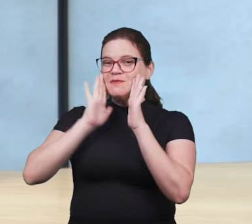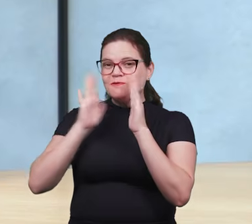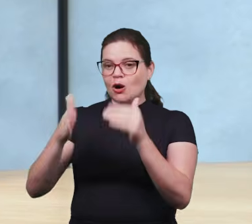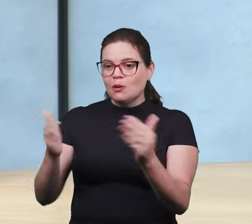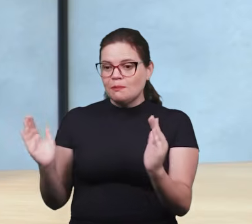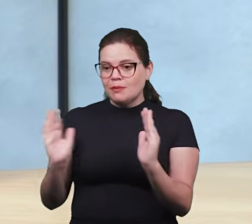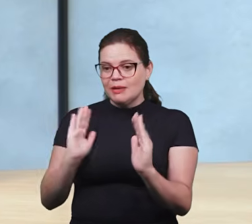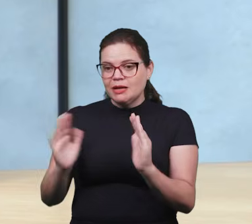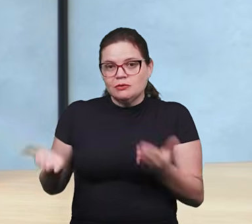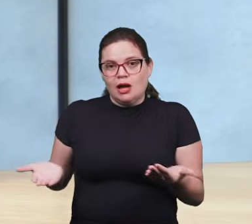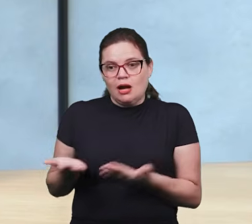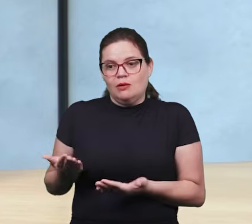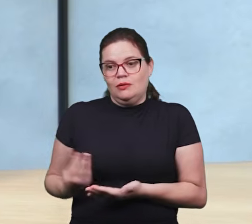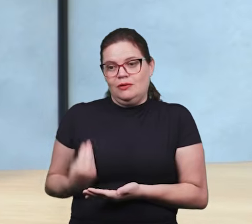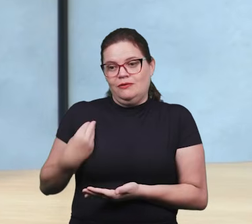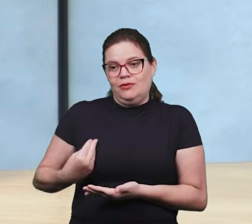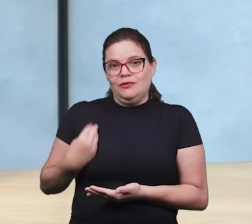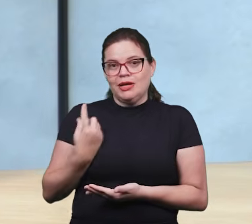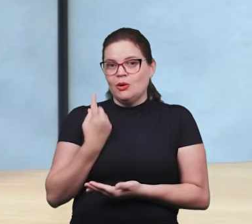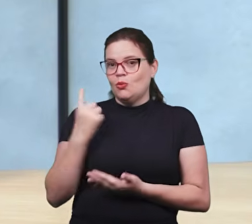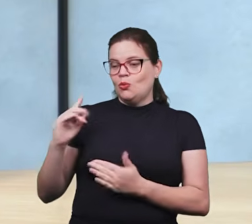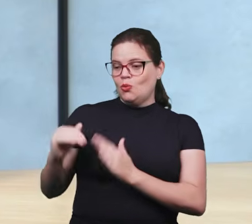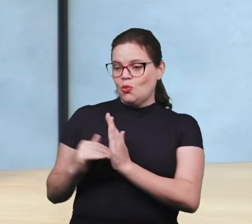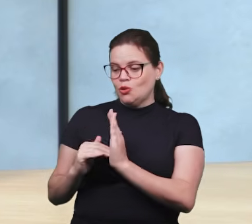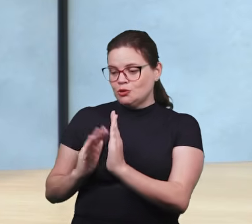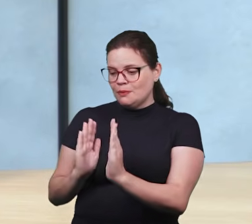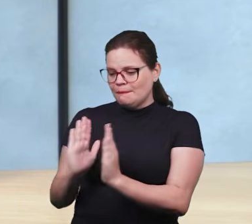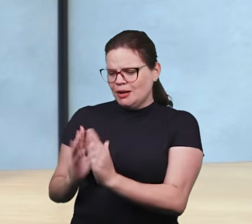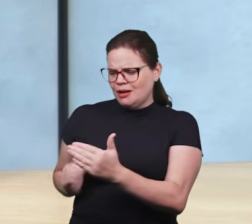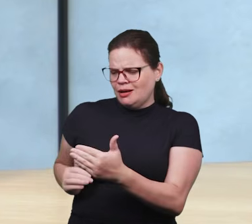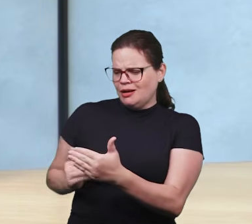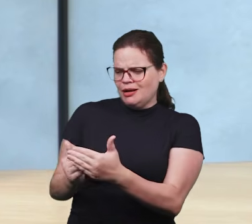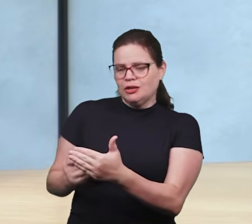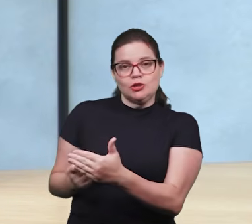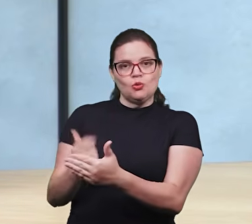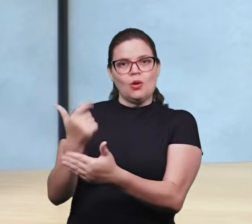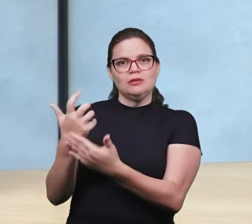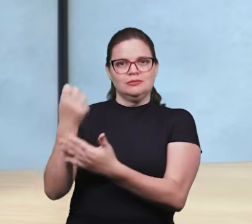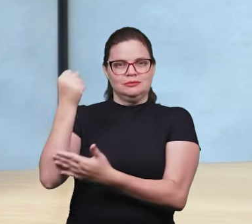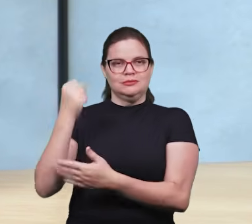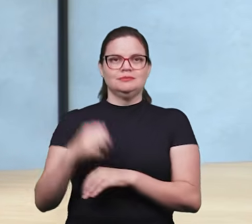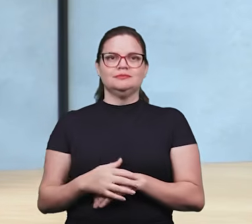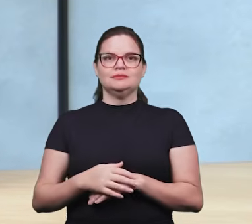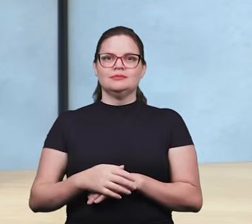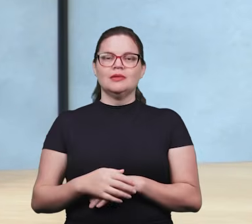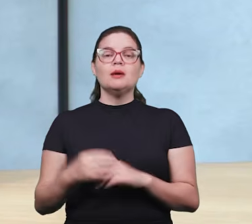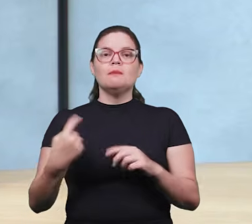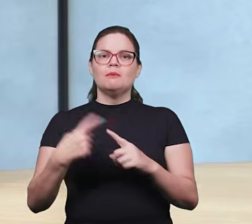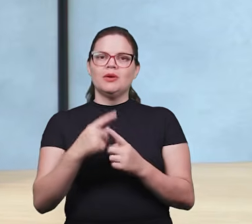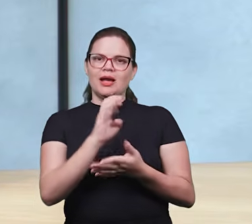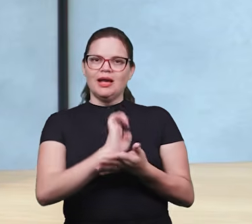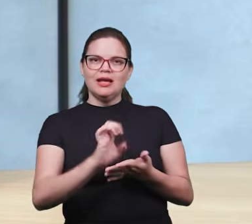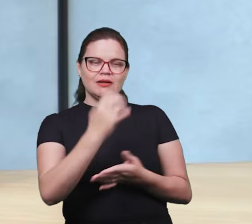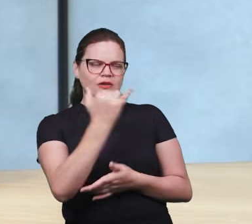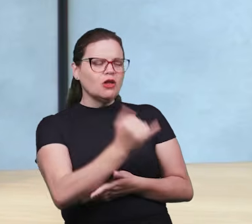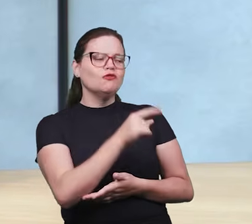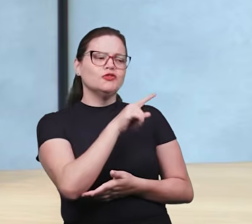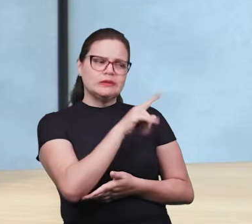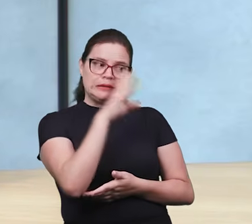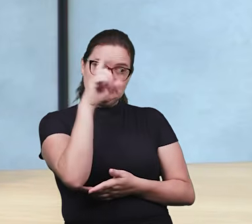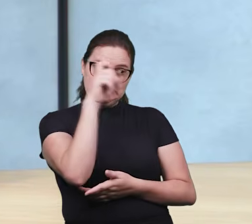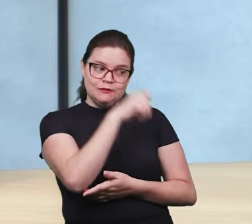que nós vivemos. Quer dizer, o último período da igreja. E quando Elias fala isso, fala, dura coisa pediste, ele já